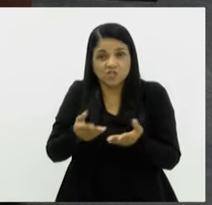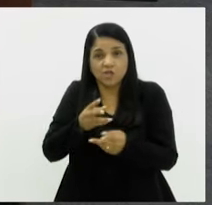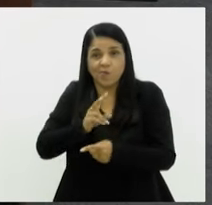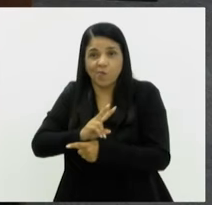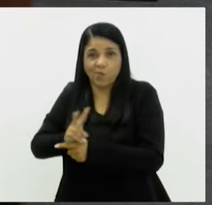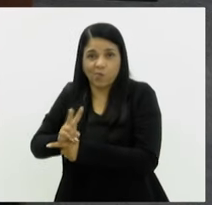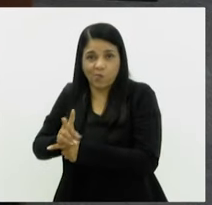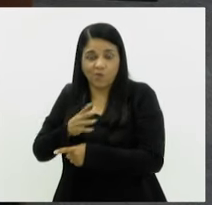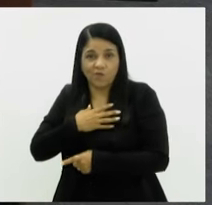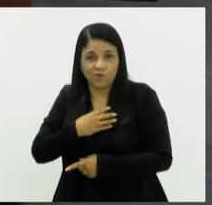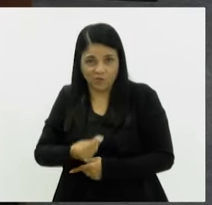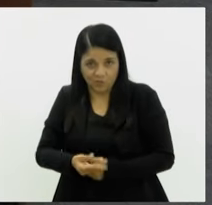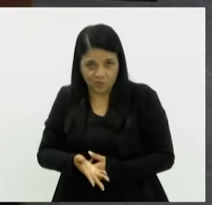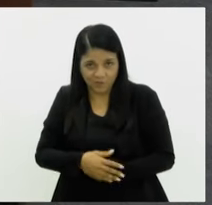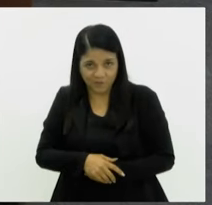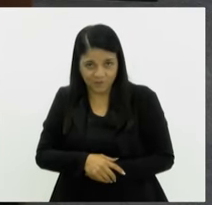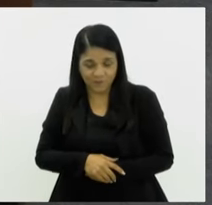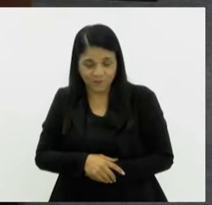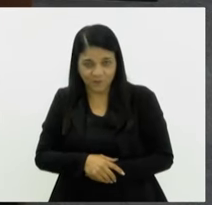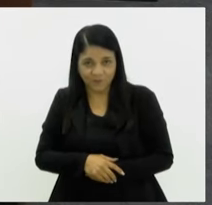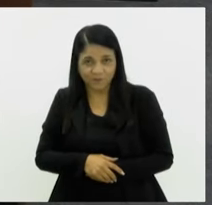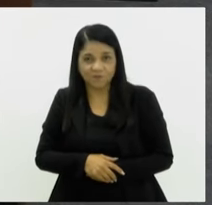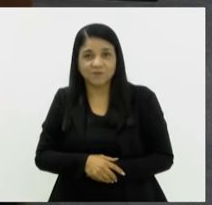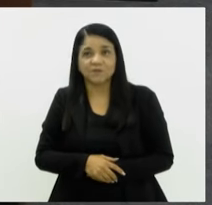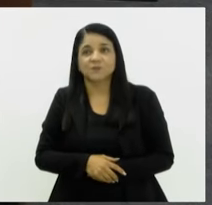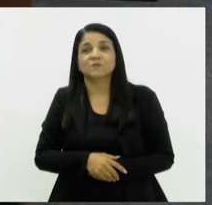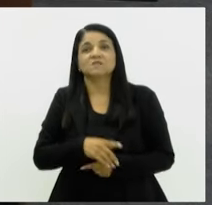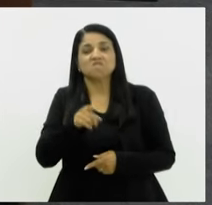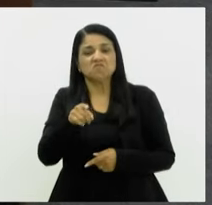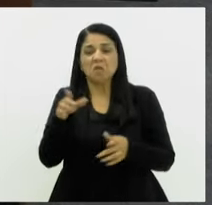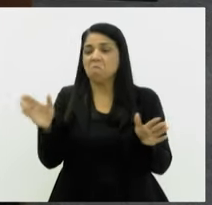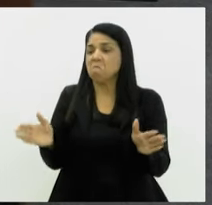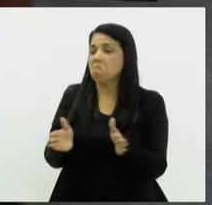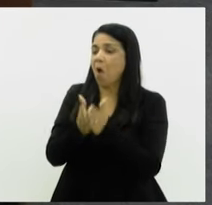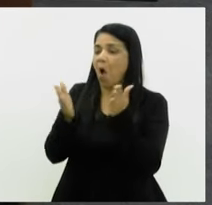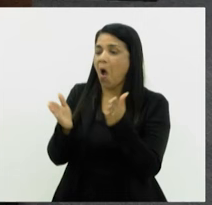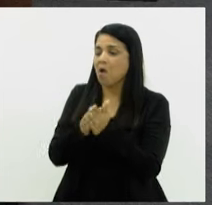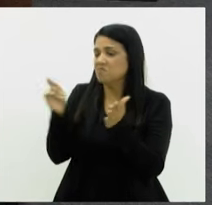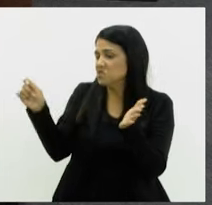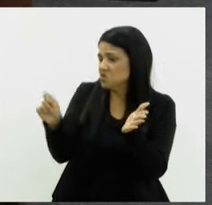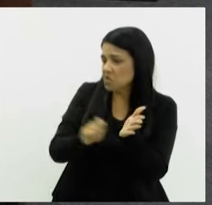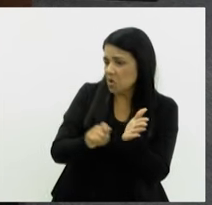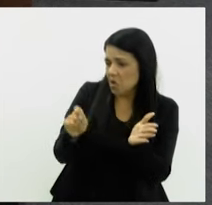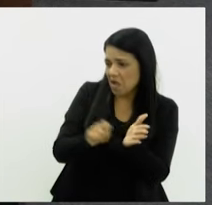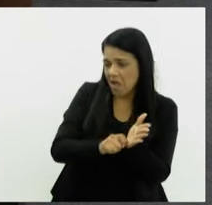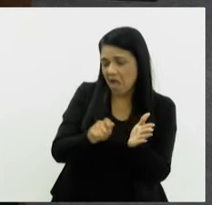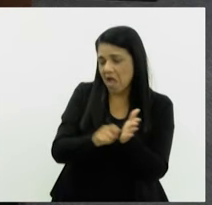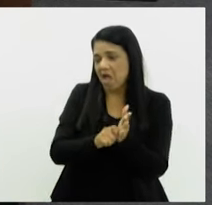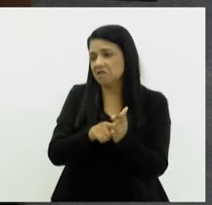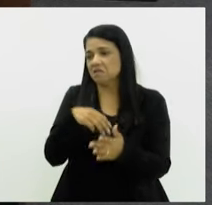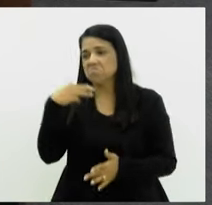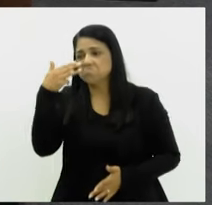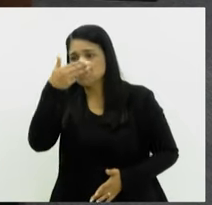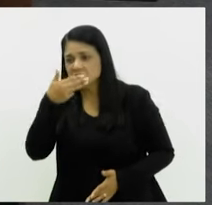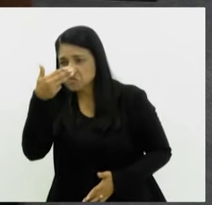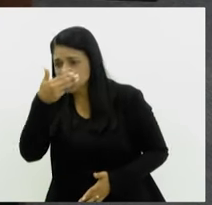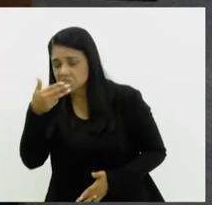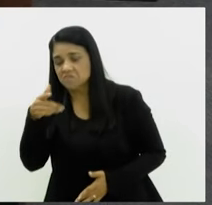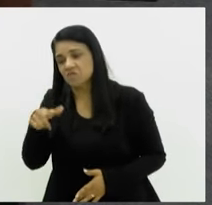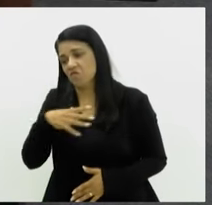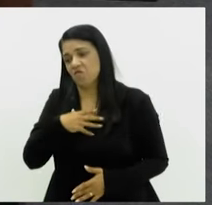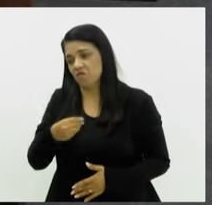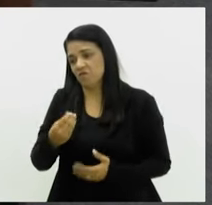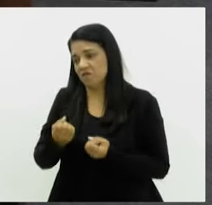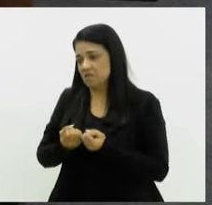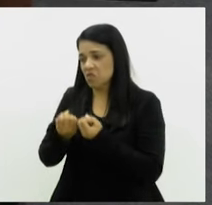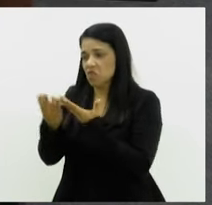por nada. Tipo assim, olha, você é pobre, é drogada, está se prostituindo, então o seu filho vai ser